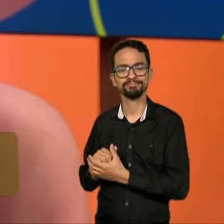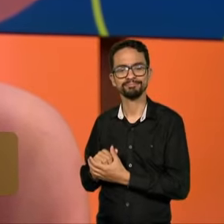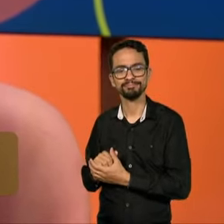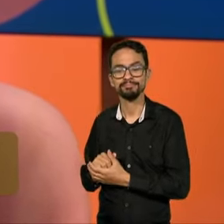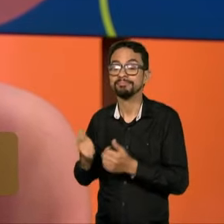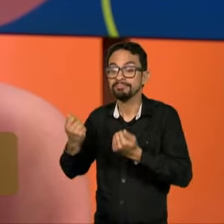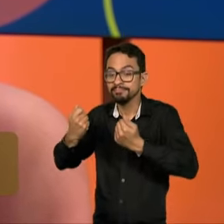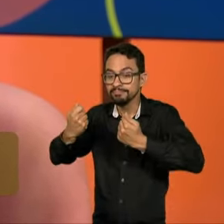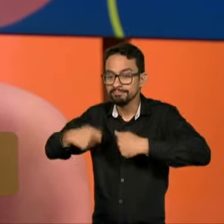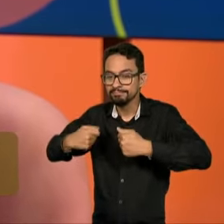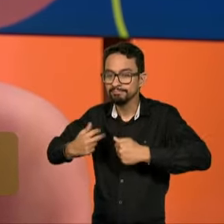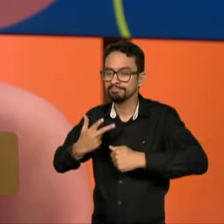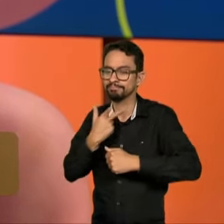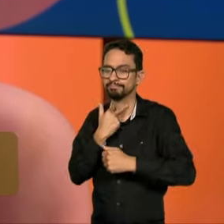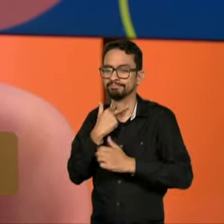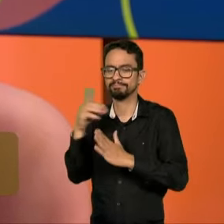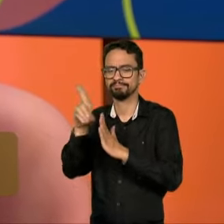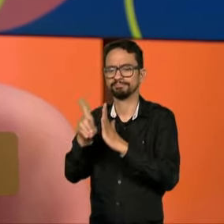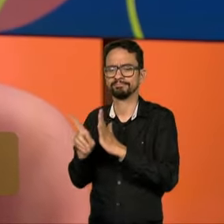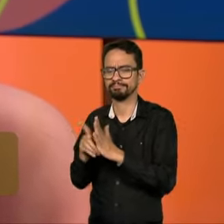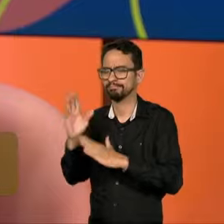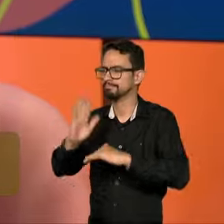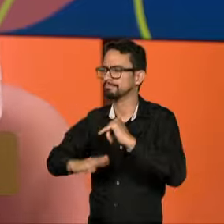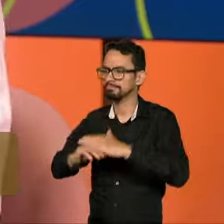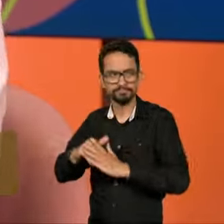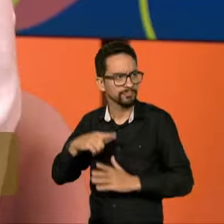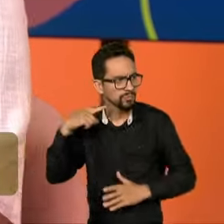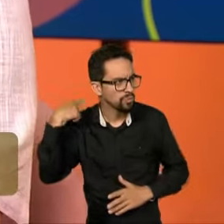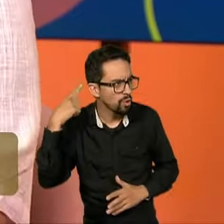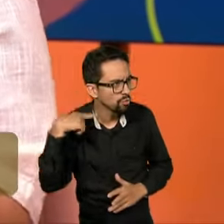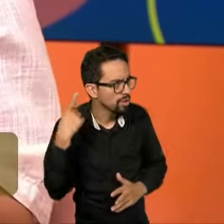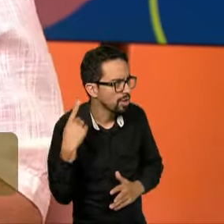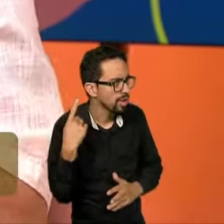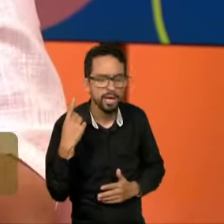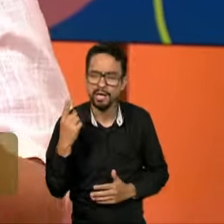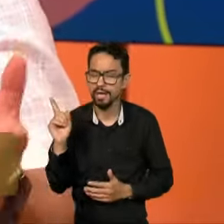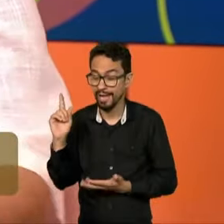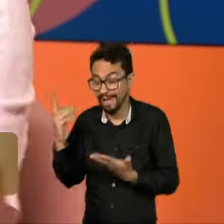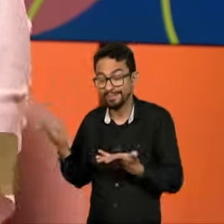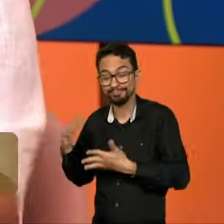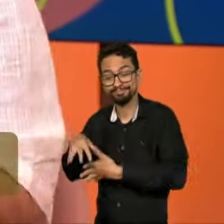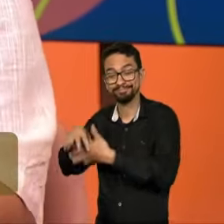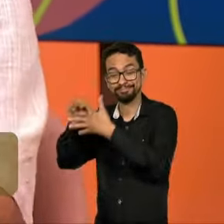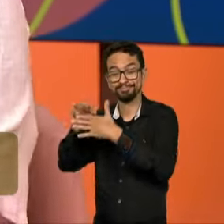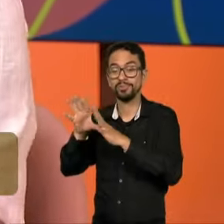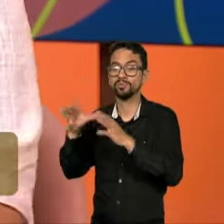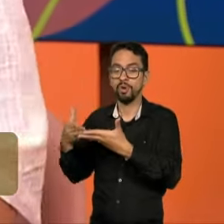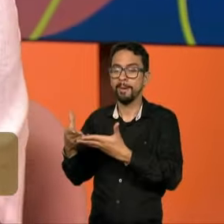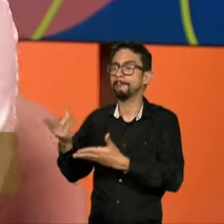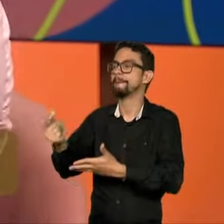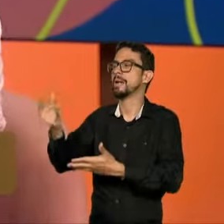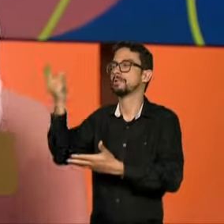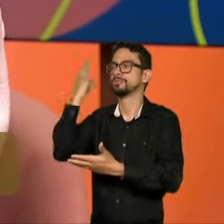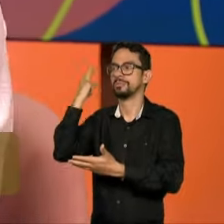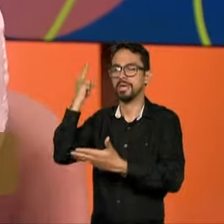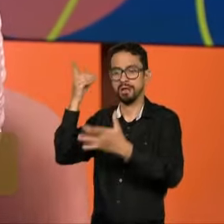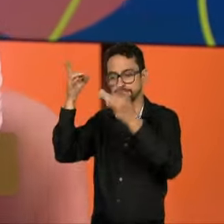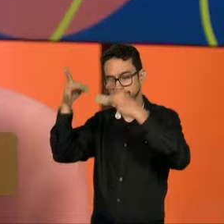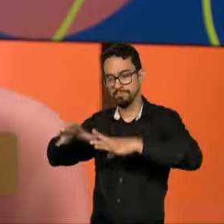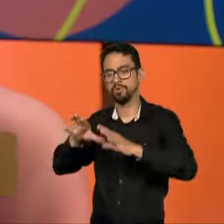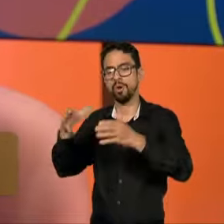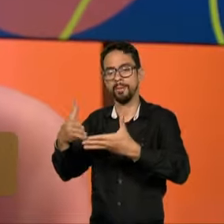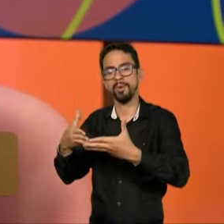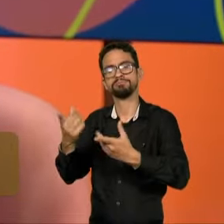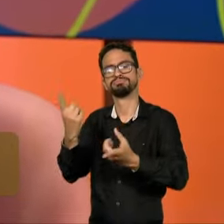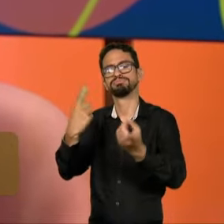desnecessária liderança num grupo de muita gente talentosa. Que isso? Você tá louco? Mas não precisava ter um líder. Tinha que ser um grupo como era, né? Quando eu saí, o grupo